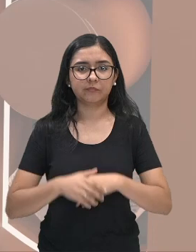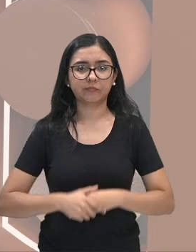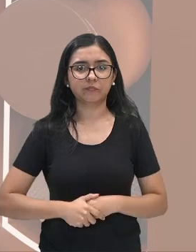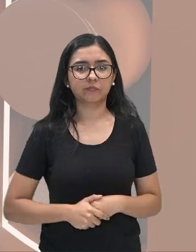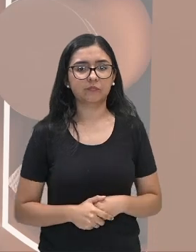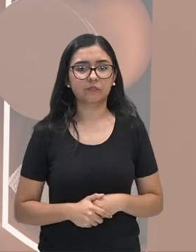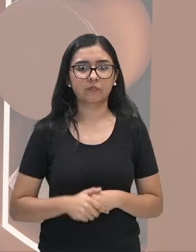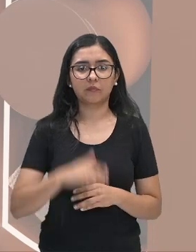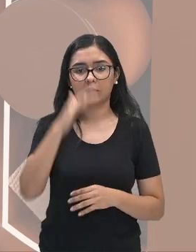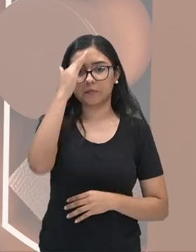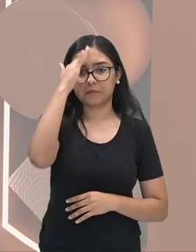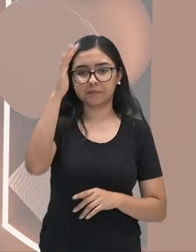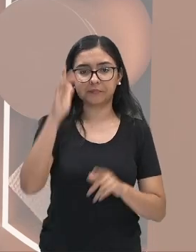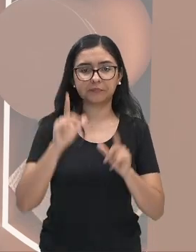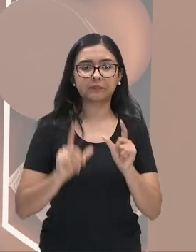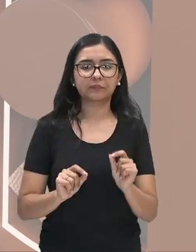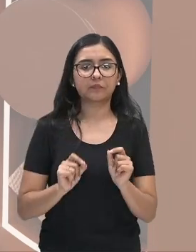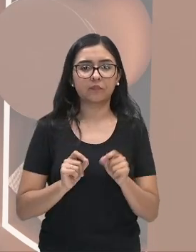os